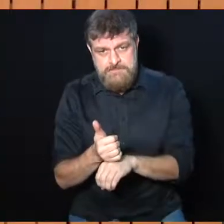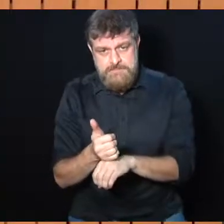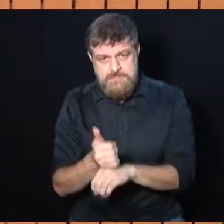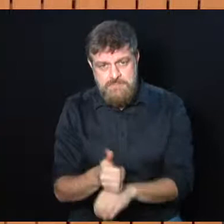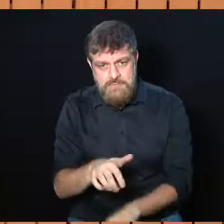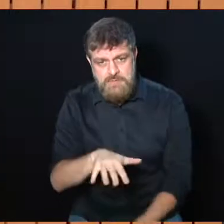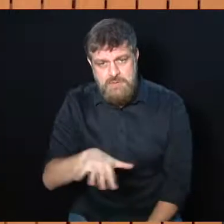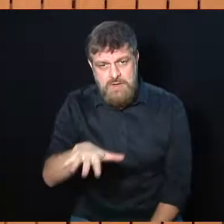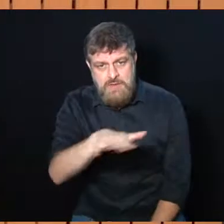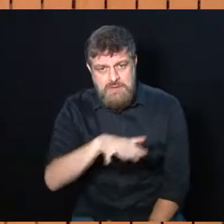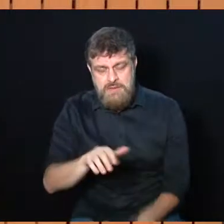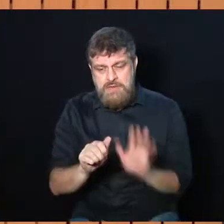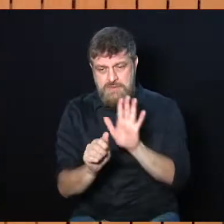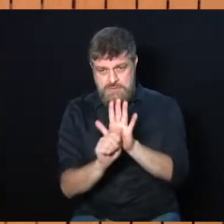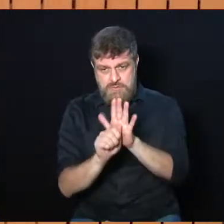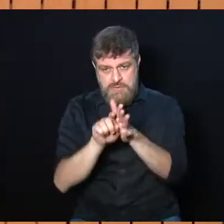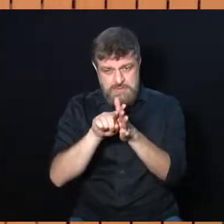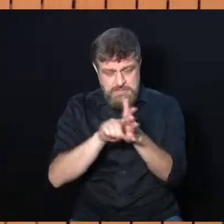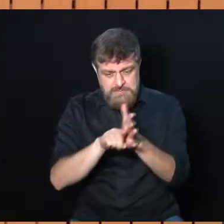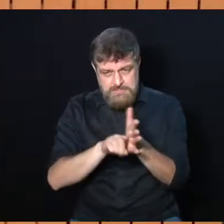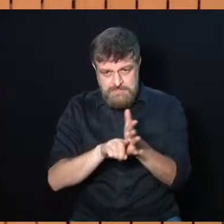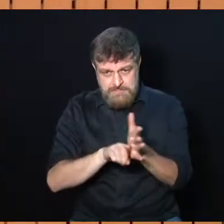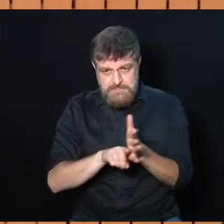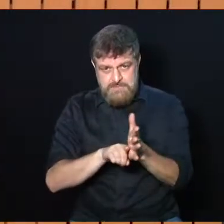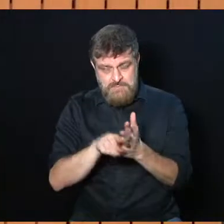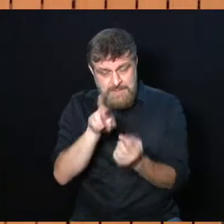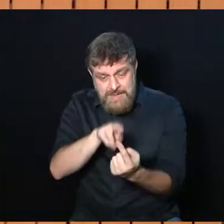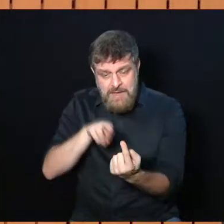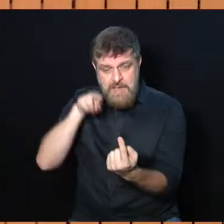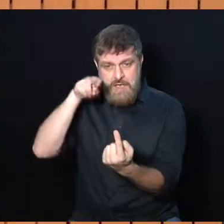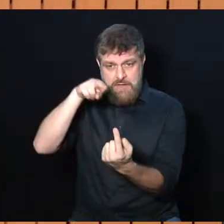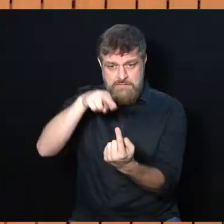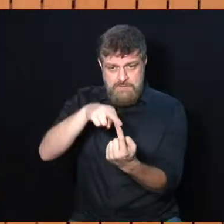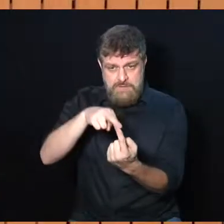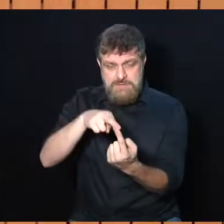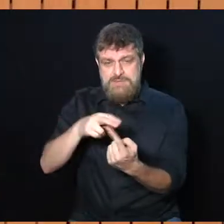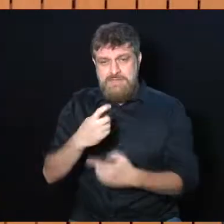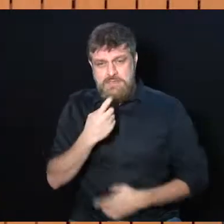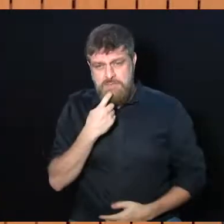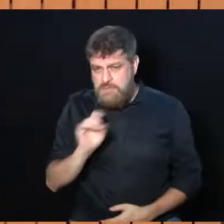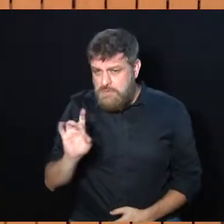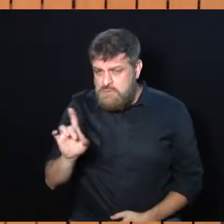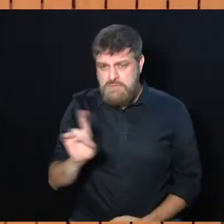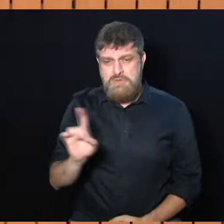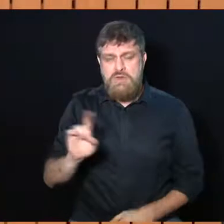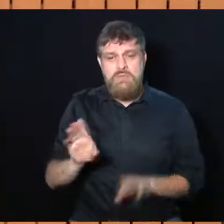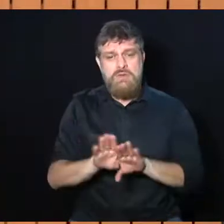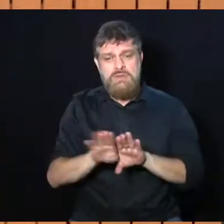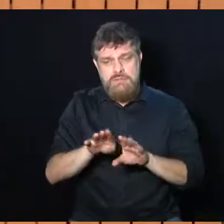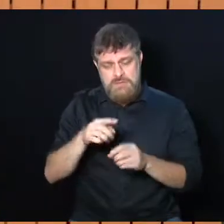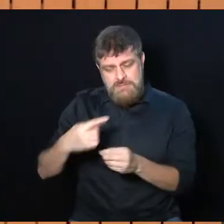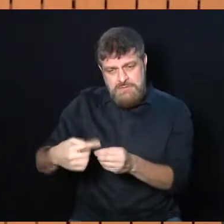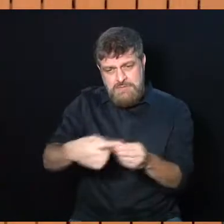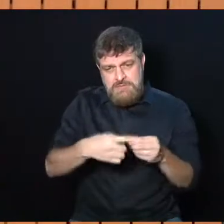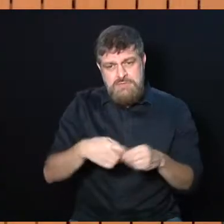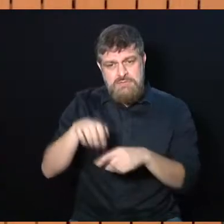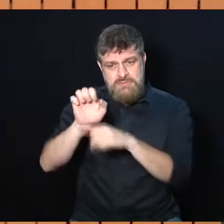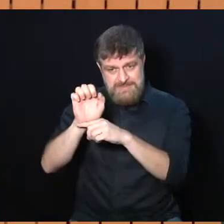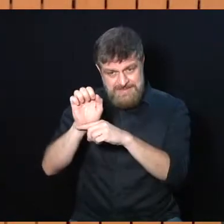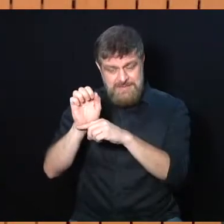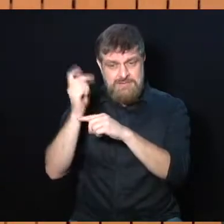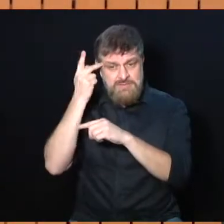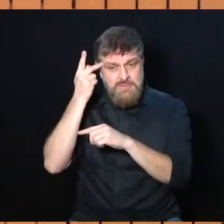de toxicologia, e que é referência não apenas na cidade de Campinas, mas na região, no estado e no